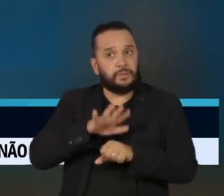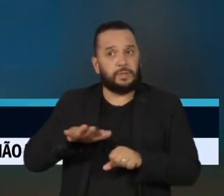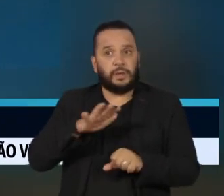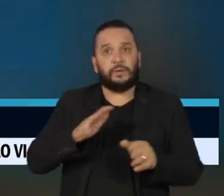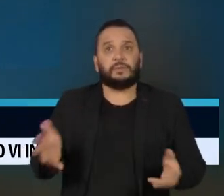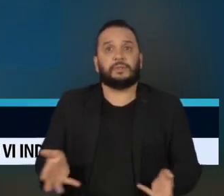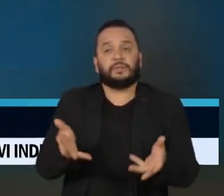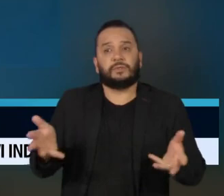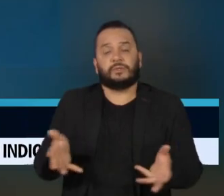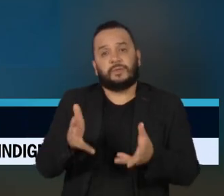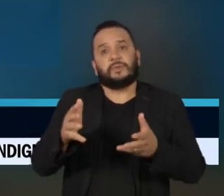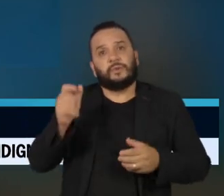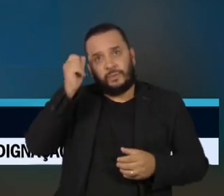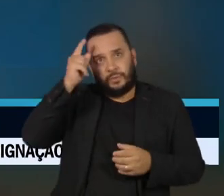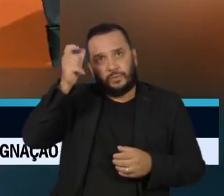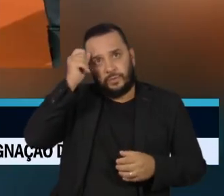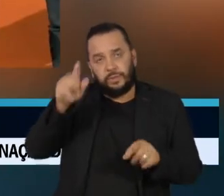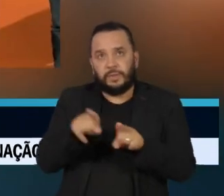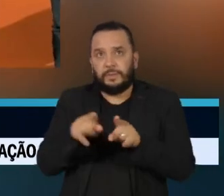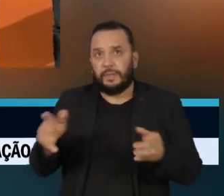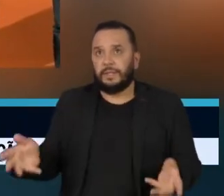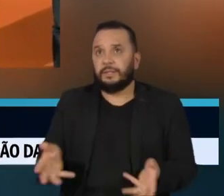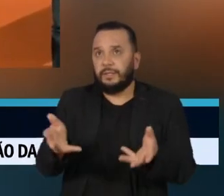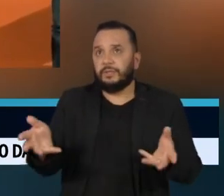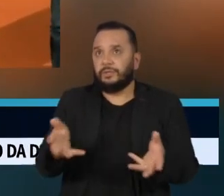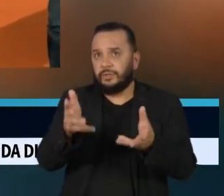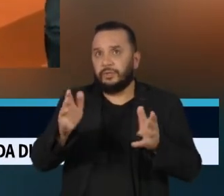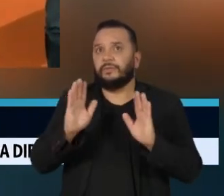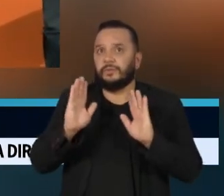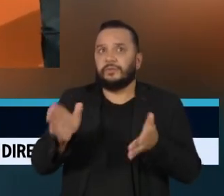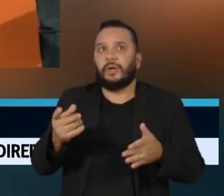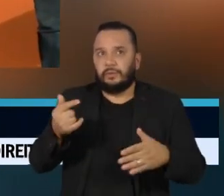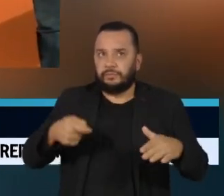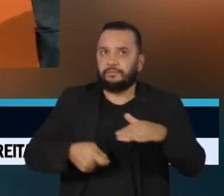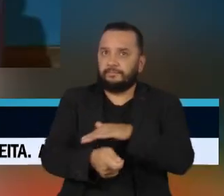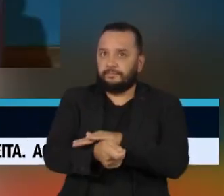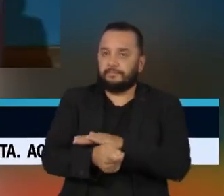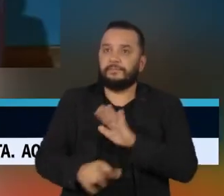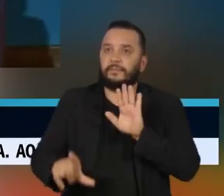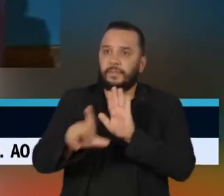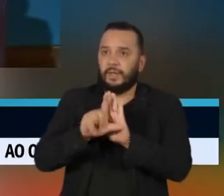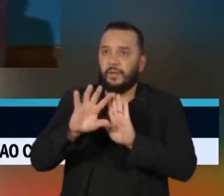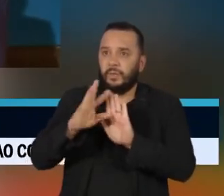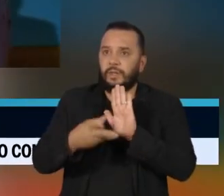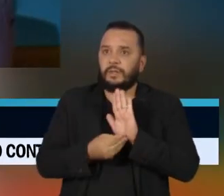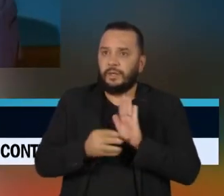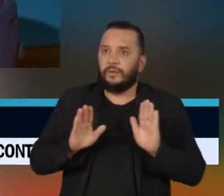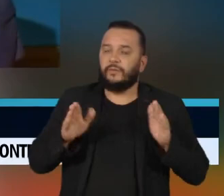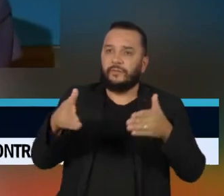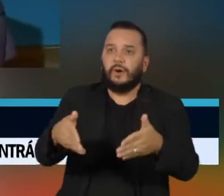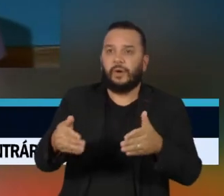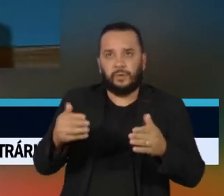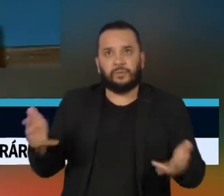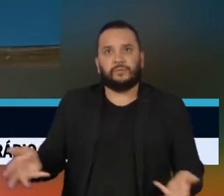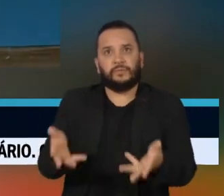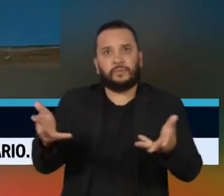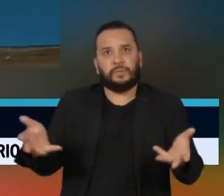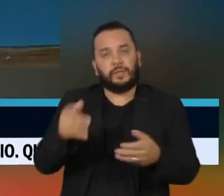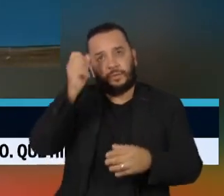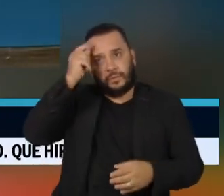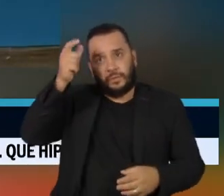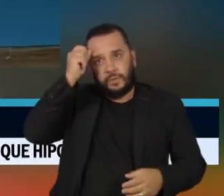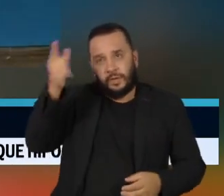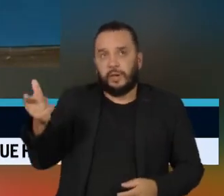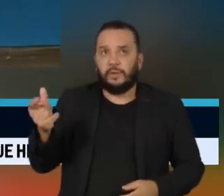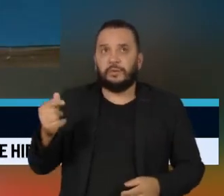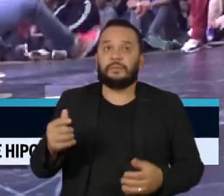Cultura na gestão do incentivo fiscal. A nova Lei Rouanet tem como um dos focos a mudança na política de fomento cultural. A ideia